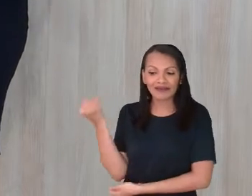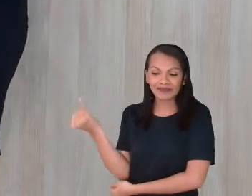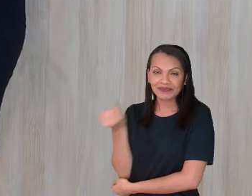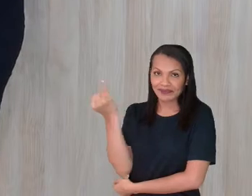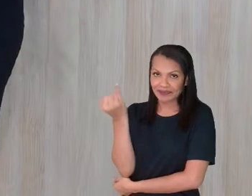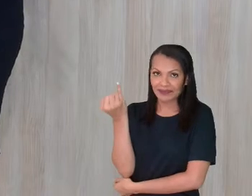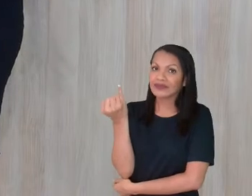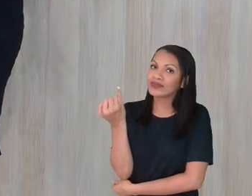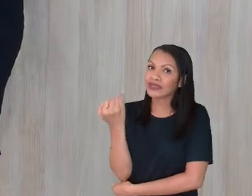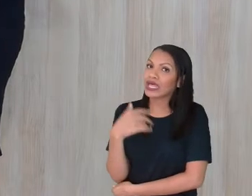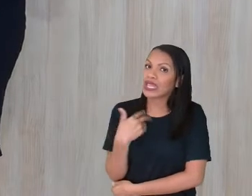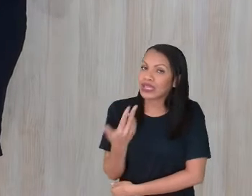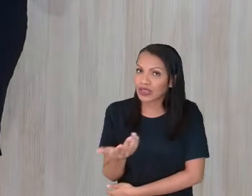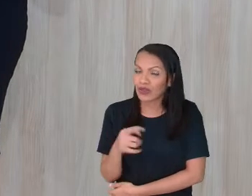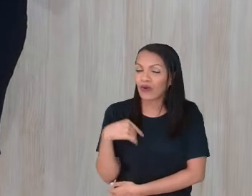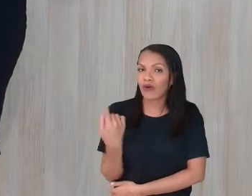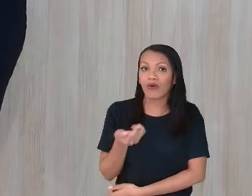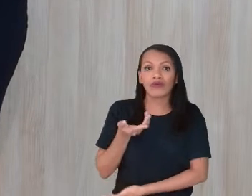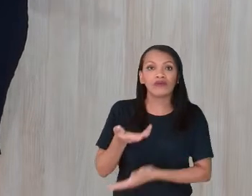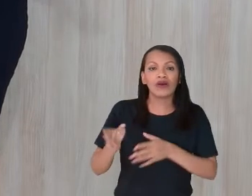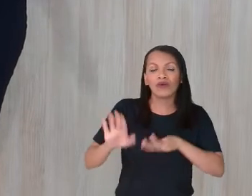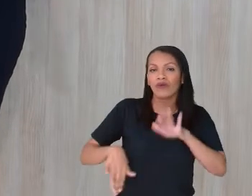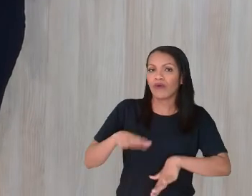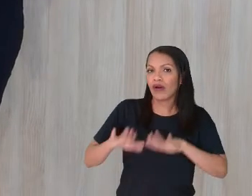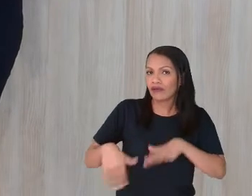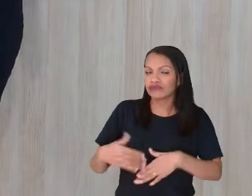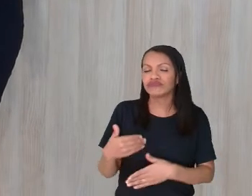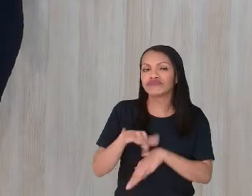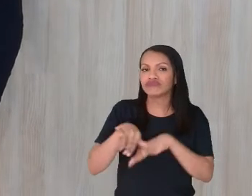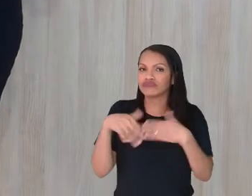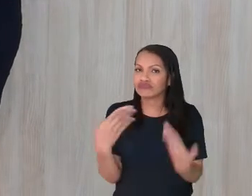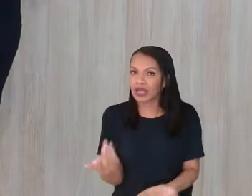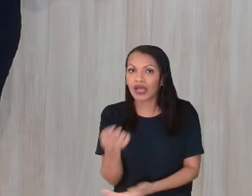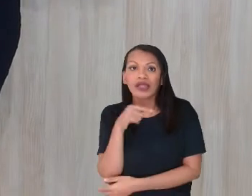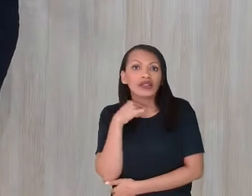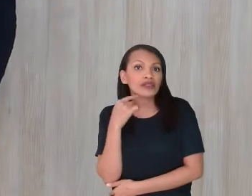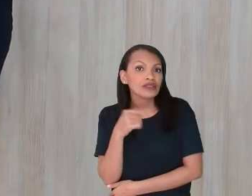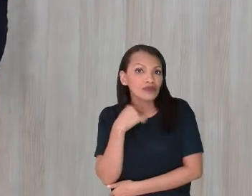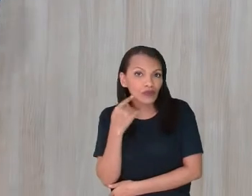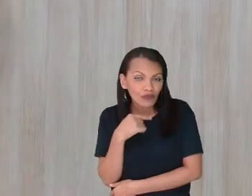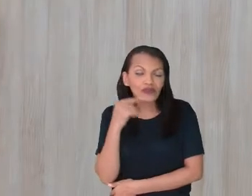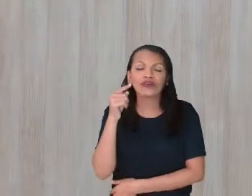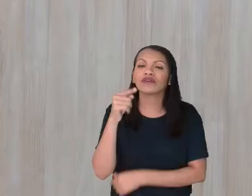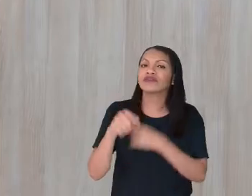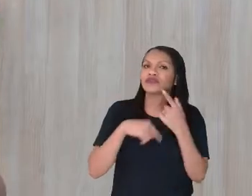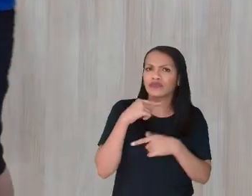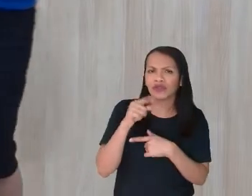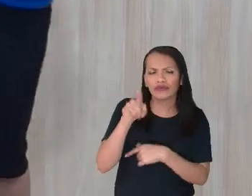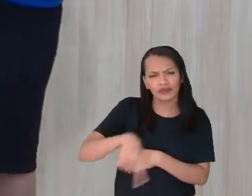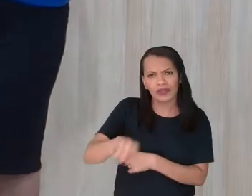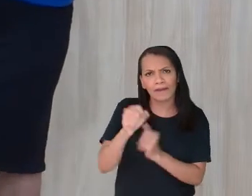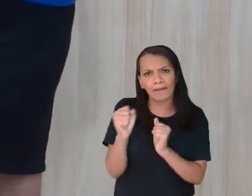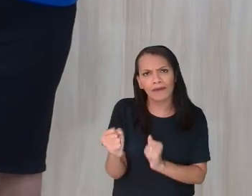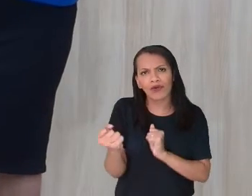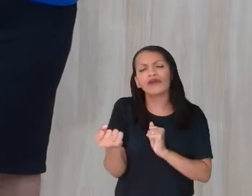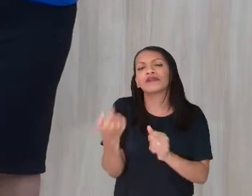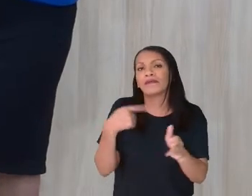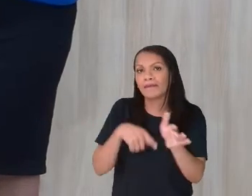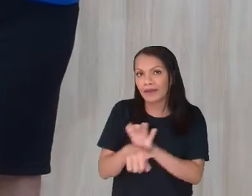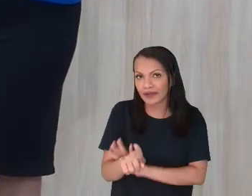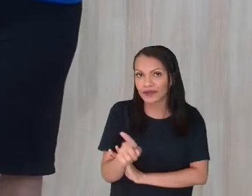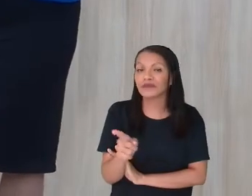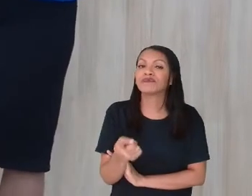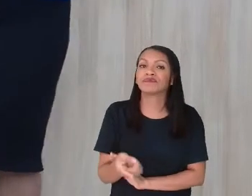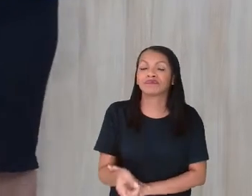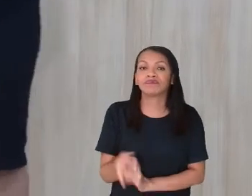não morde. Então, qualquer coisa pode jogar no chat mesmo, tá, gente? Faz muita diferença. E aí a gente vai falar um pouco sobre